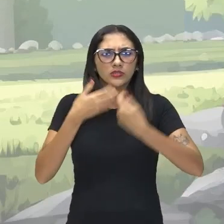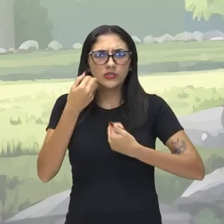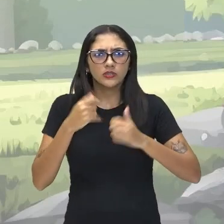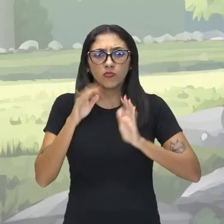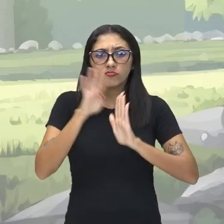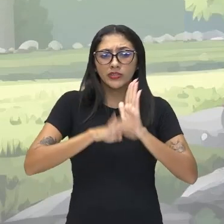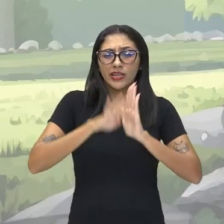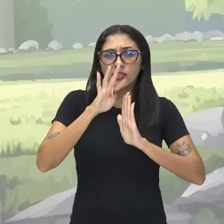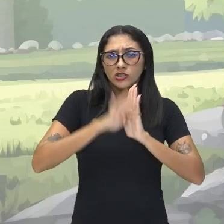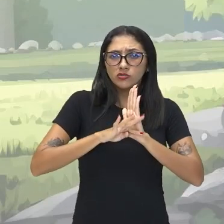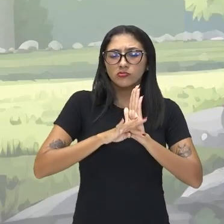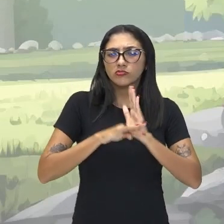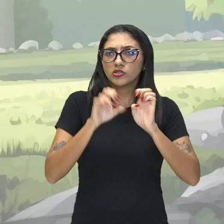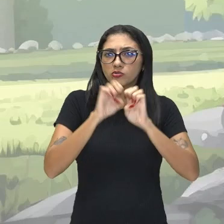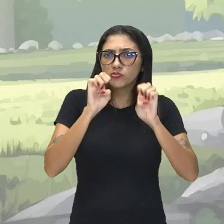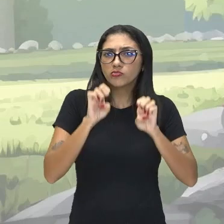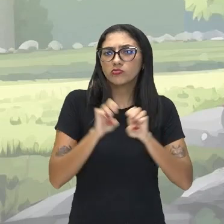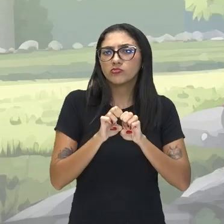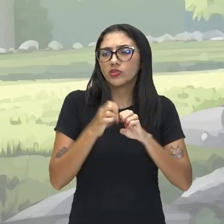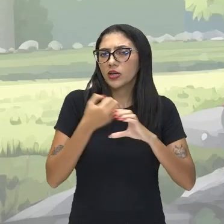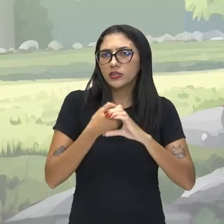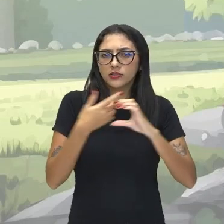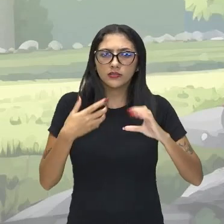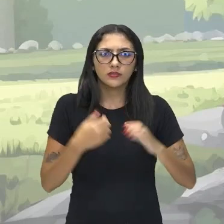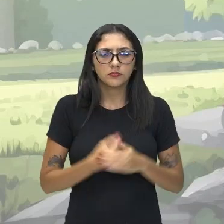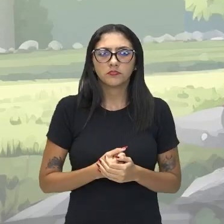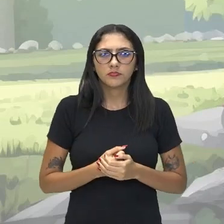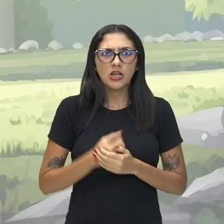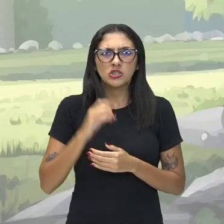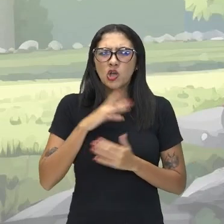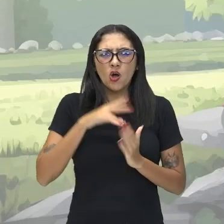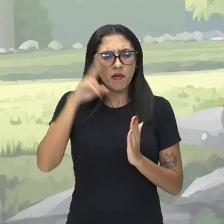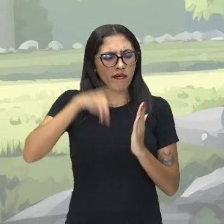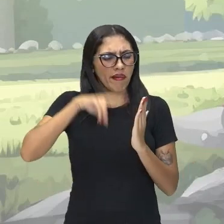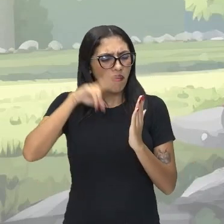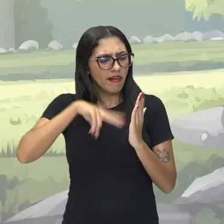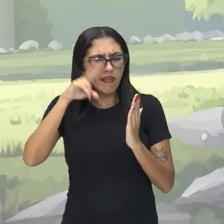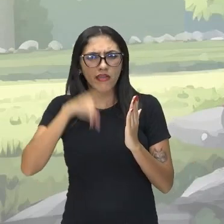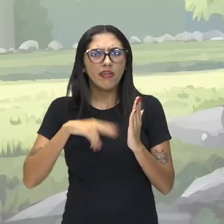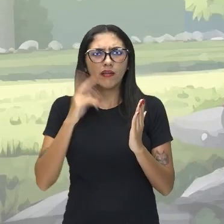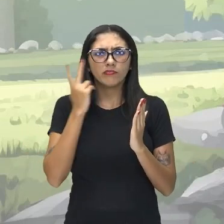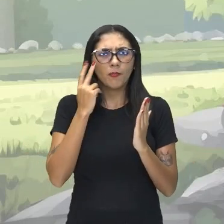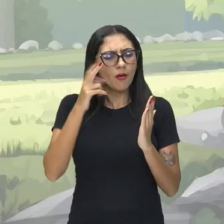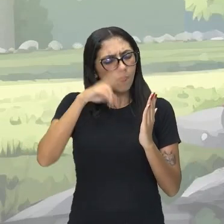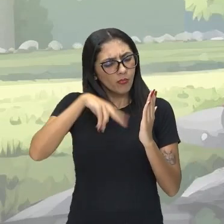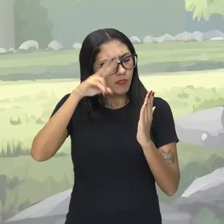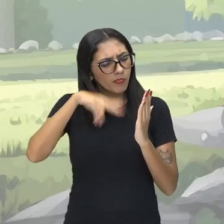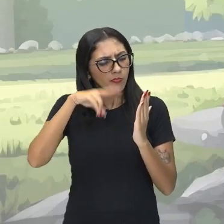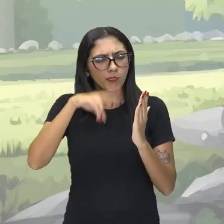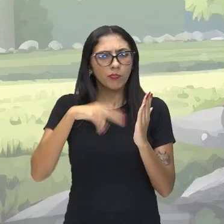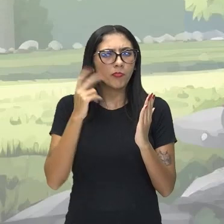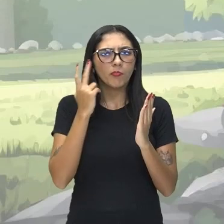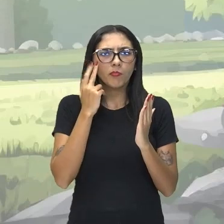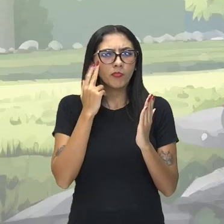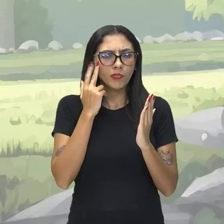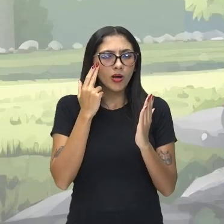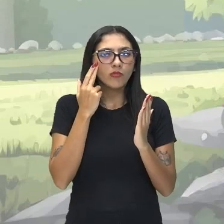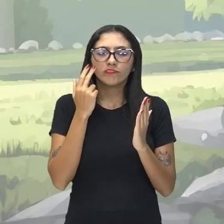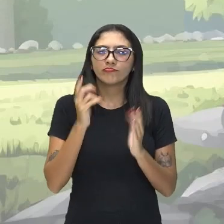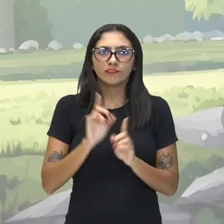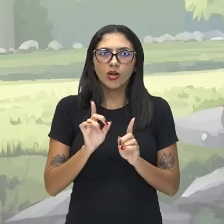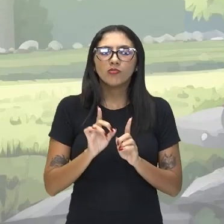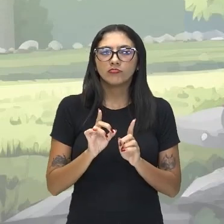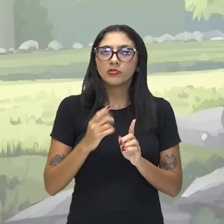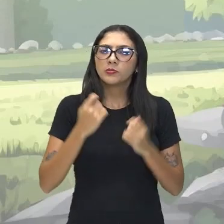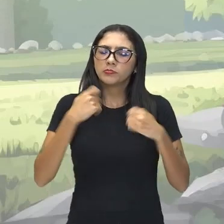se realiza. Então veja, não é só eu ler, não é só aquilo ali que está, né, que eu estou fazendo uma primeira leitura, ele vai muito